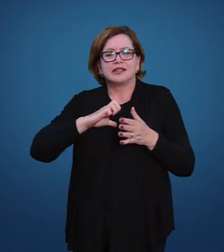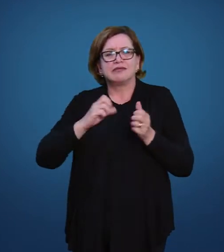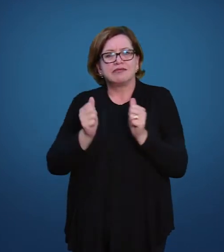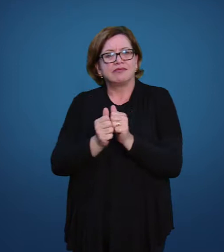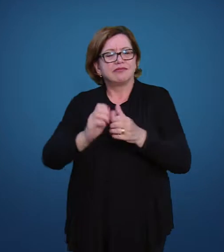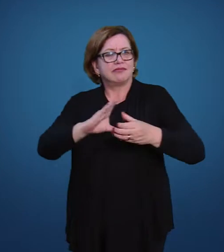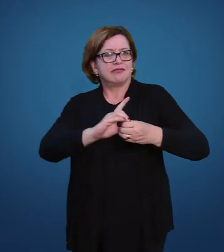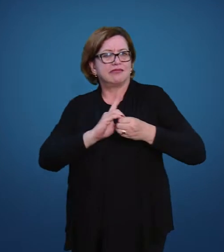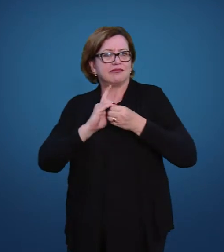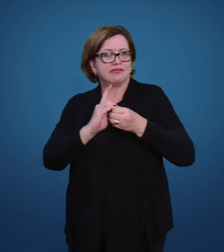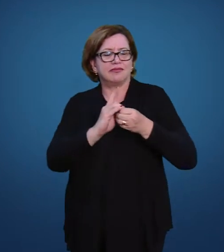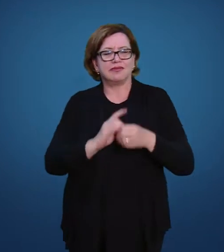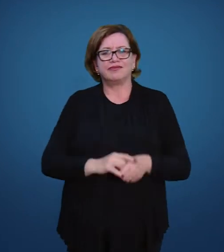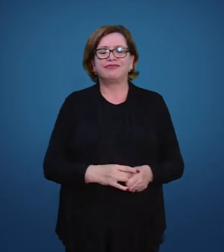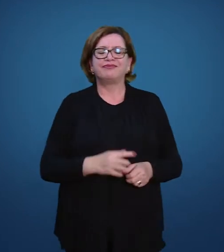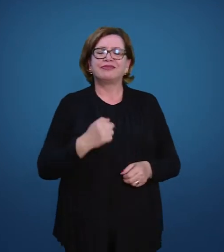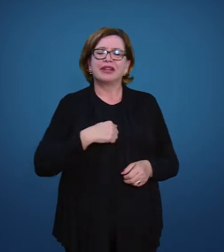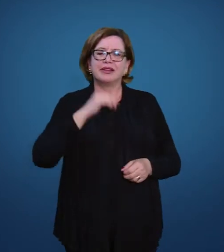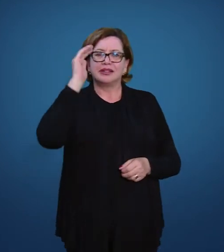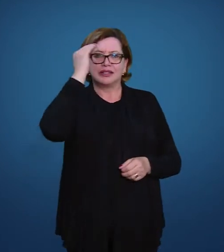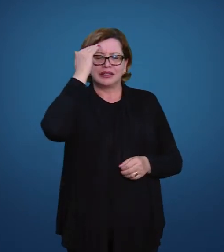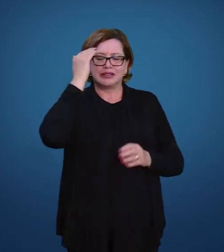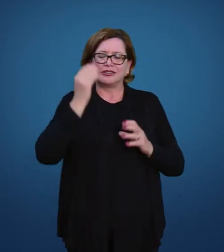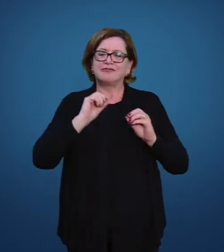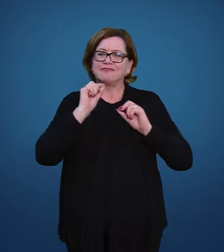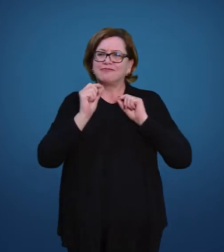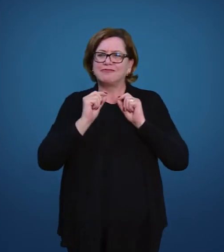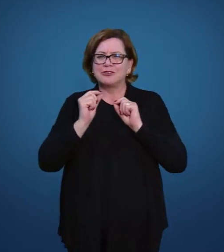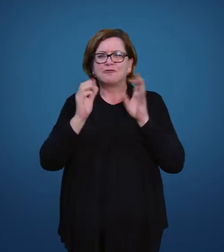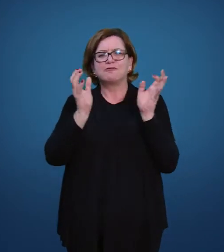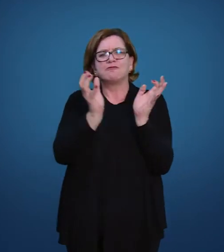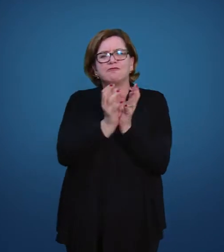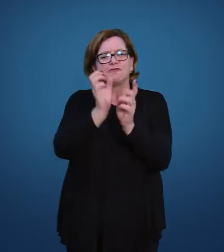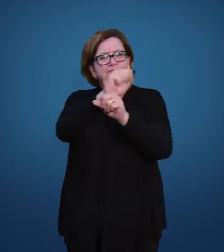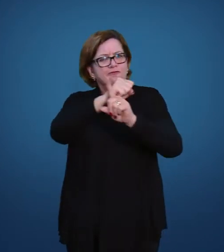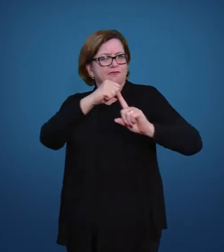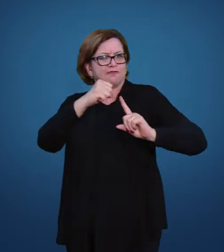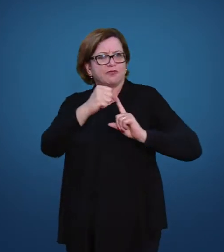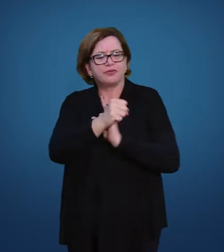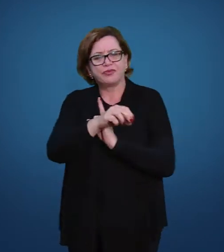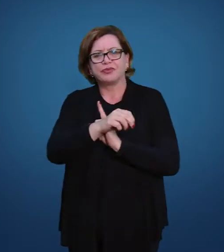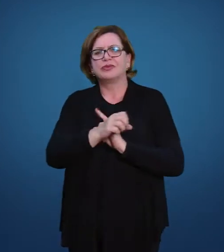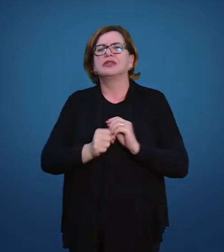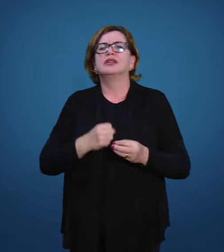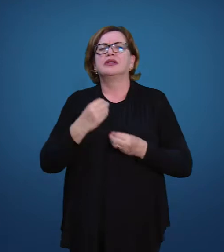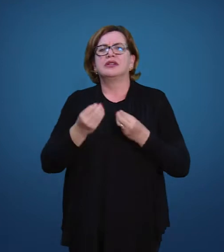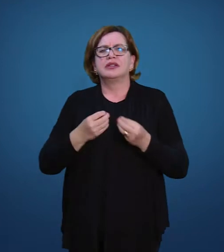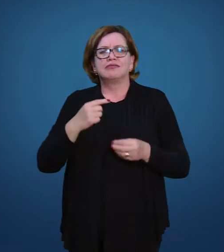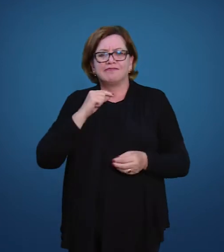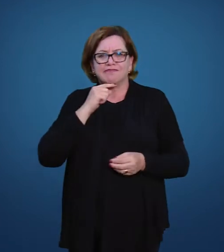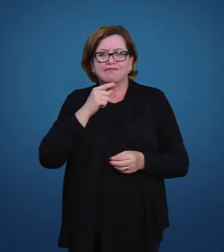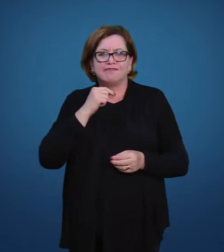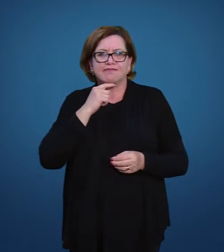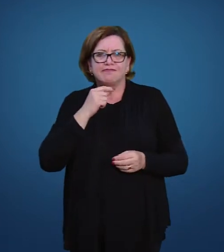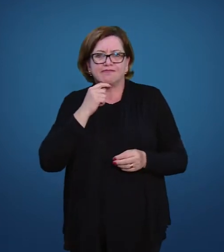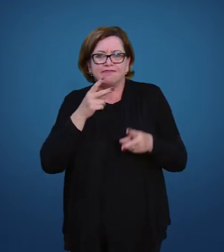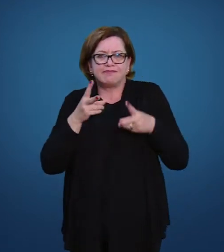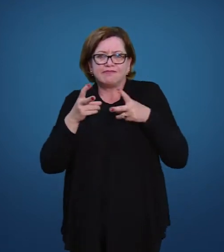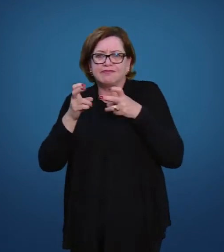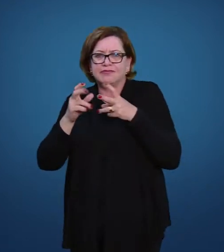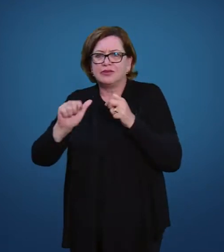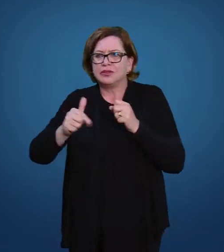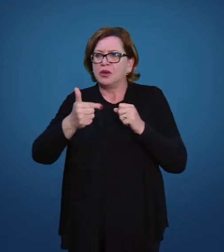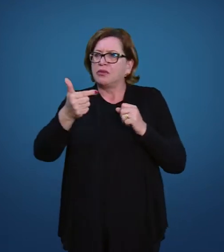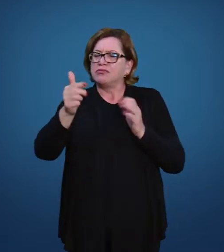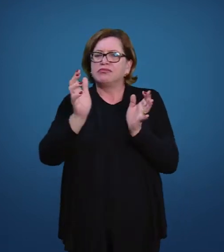entendo que de todas as instituições sociais, eu não consigo perceber nenhuma